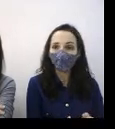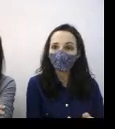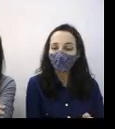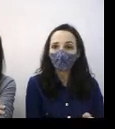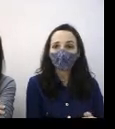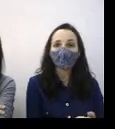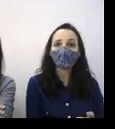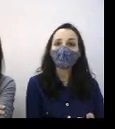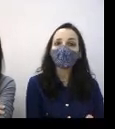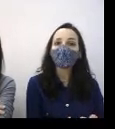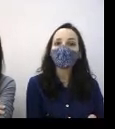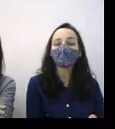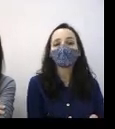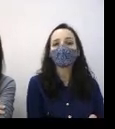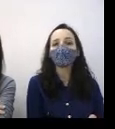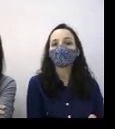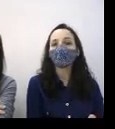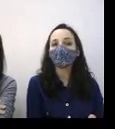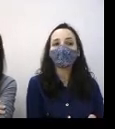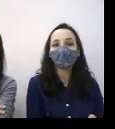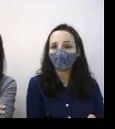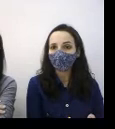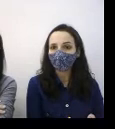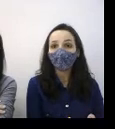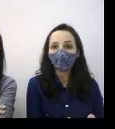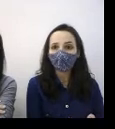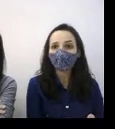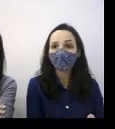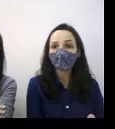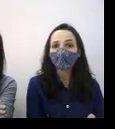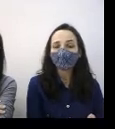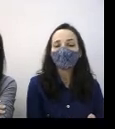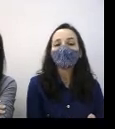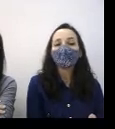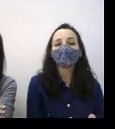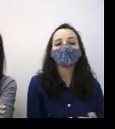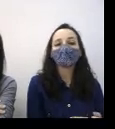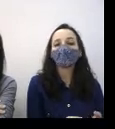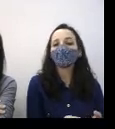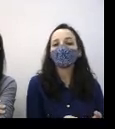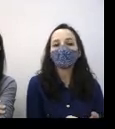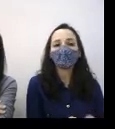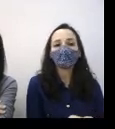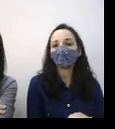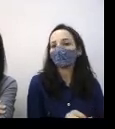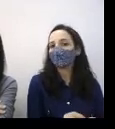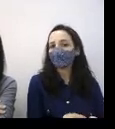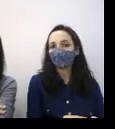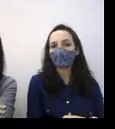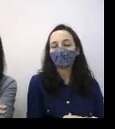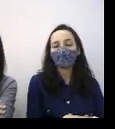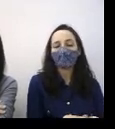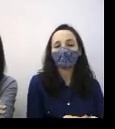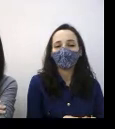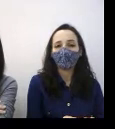que não, mas desde muito pequenos as crianças já lidam com isso, com perdas, né? Seja por o animalzinho de